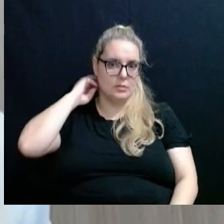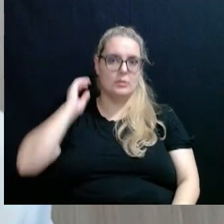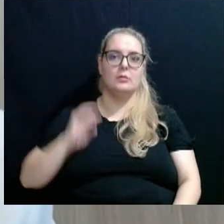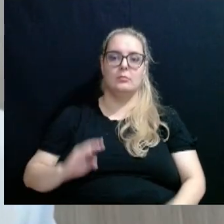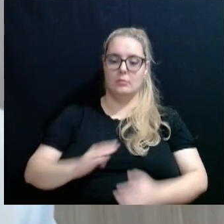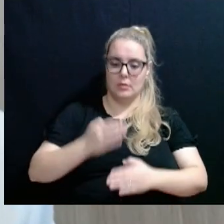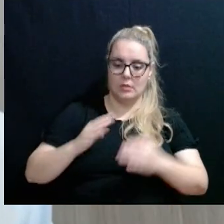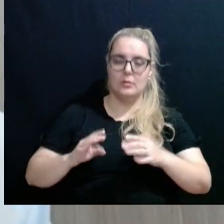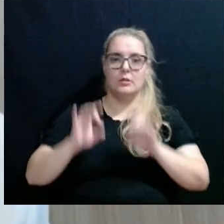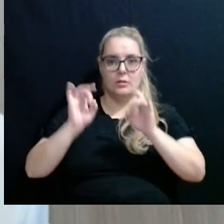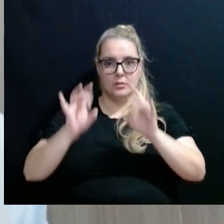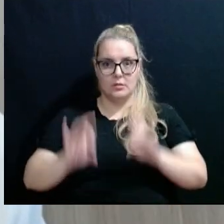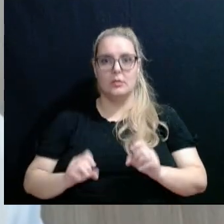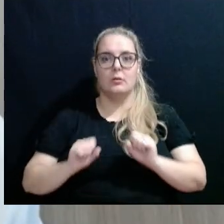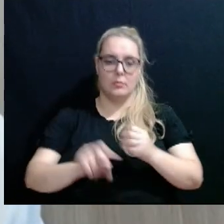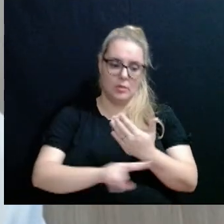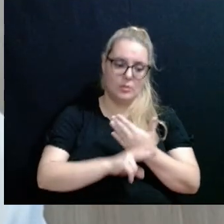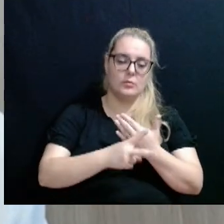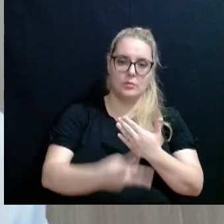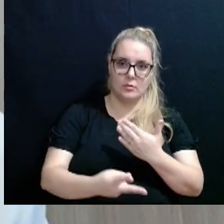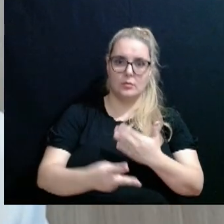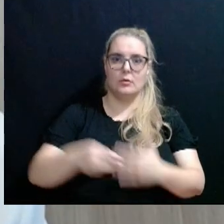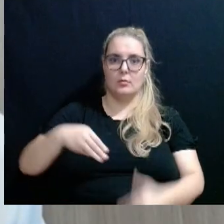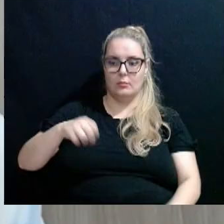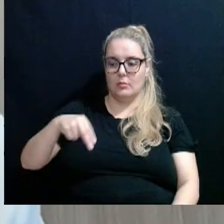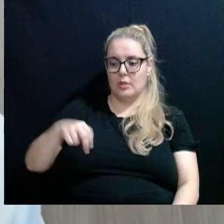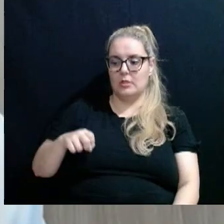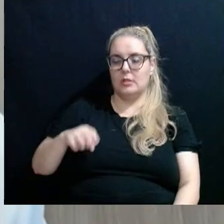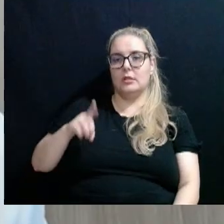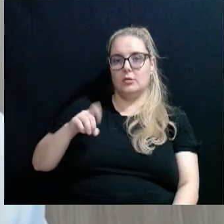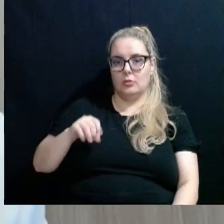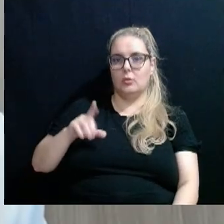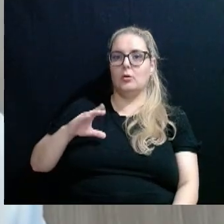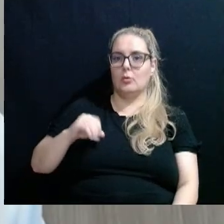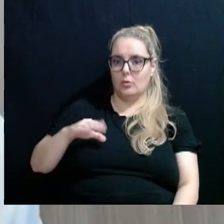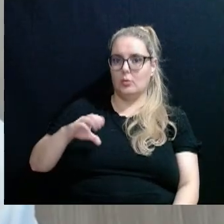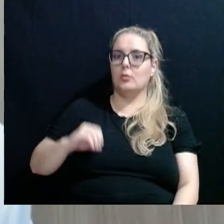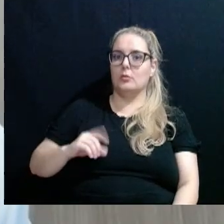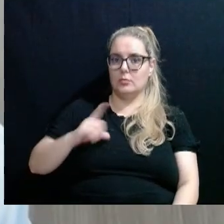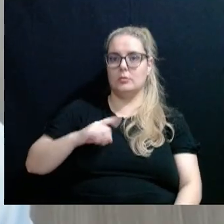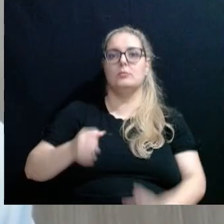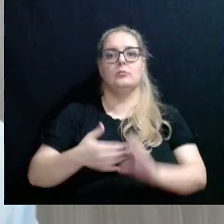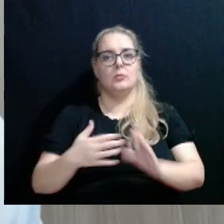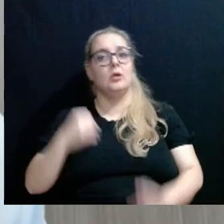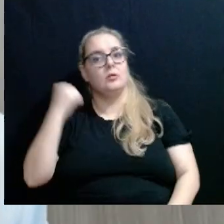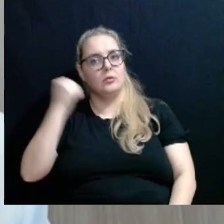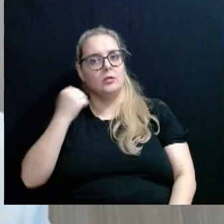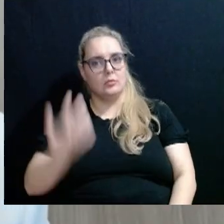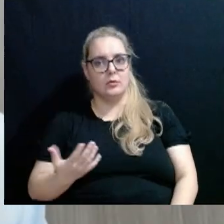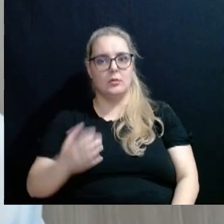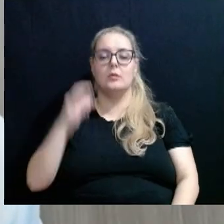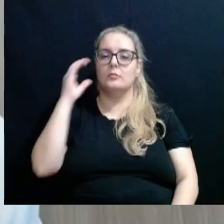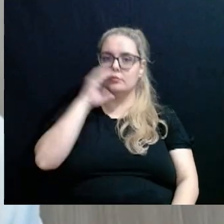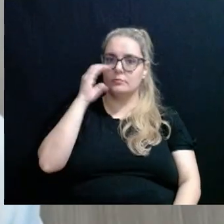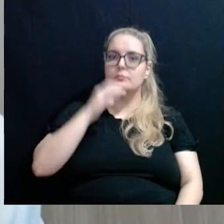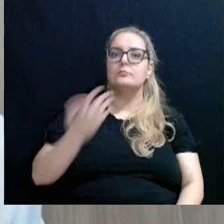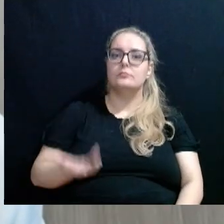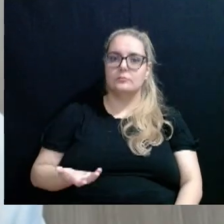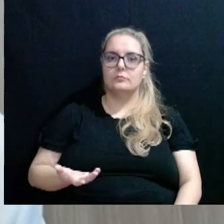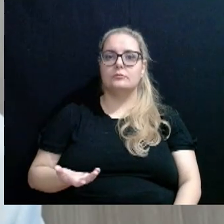que a meningite bacteriana, especialmente, pode causar, e o meningococo tem essa característica de grande